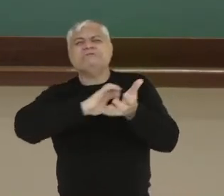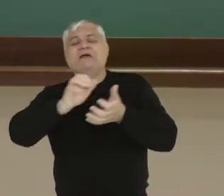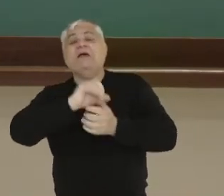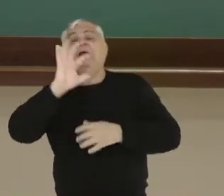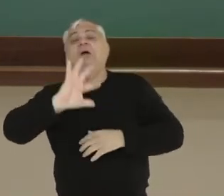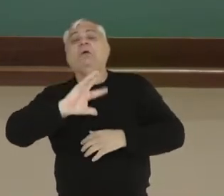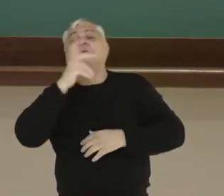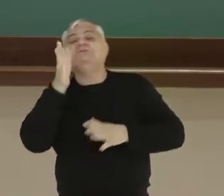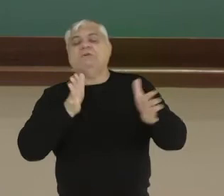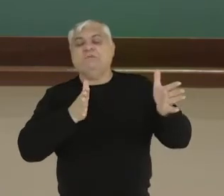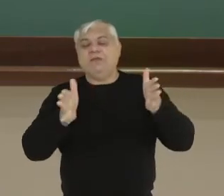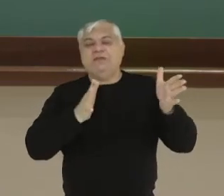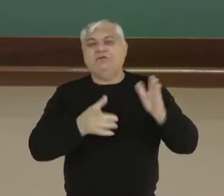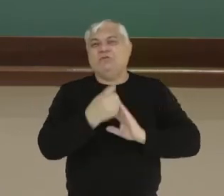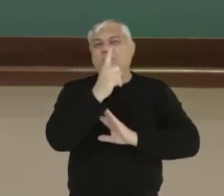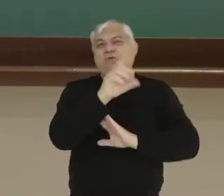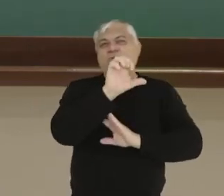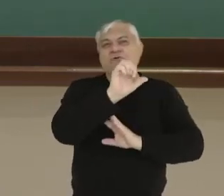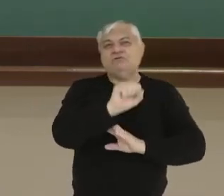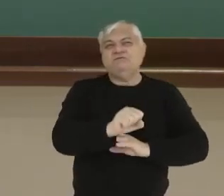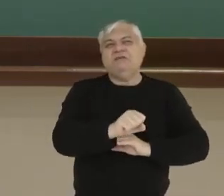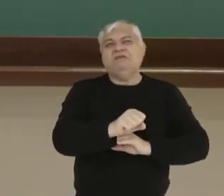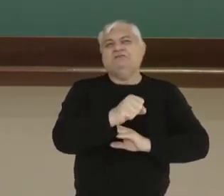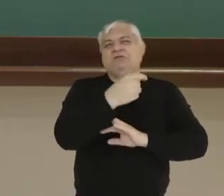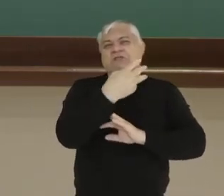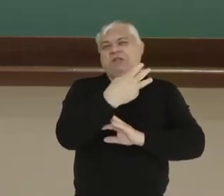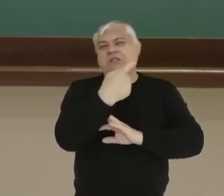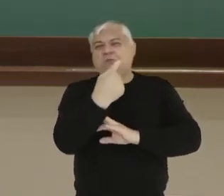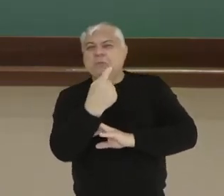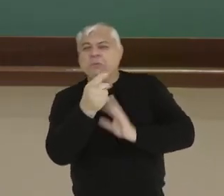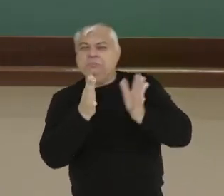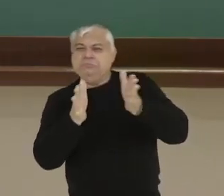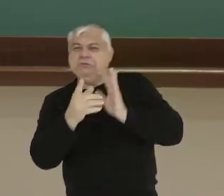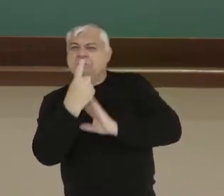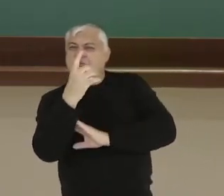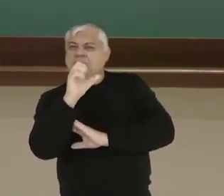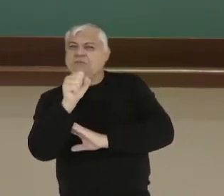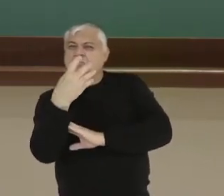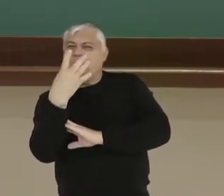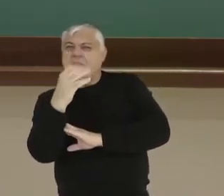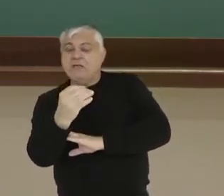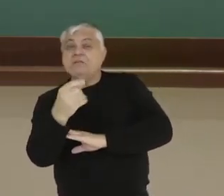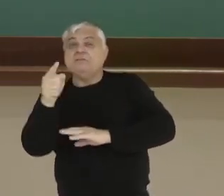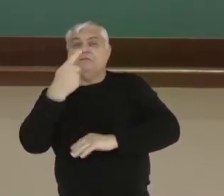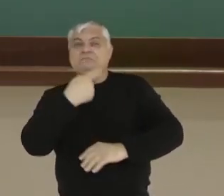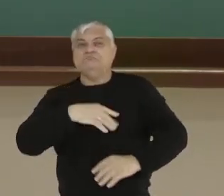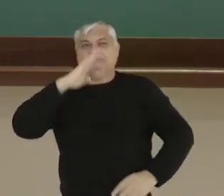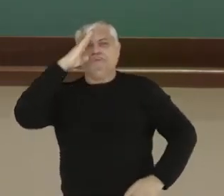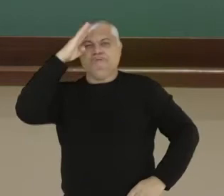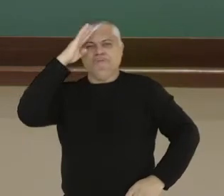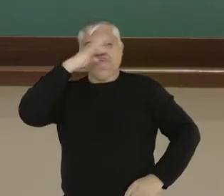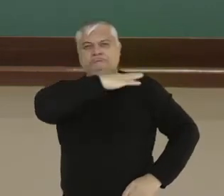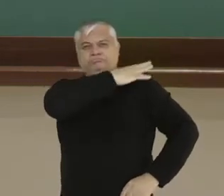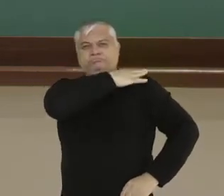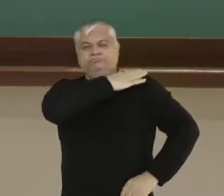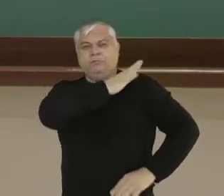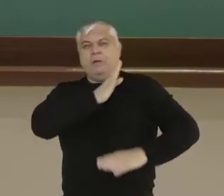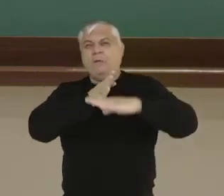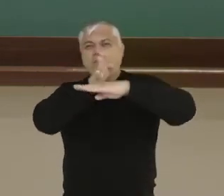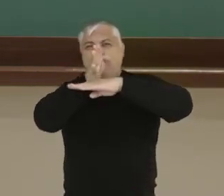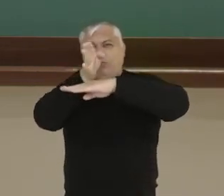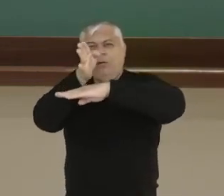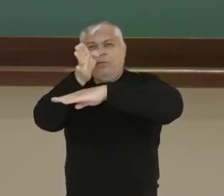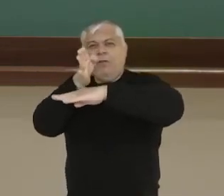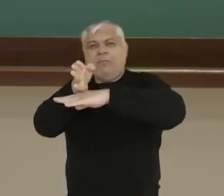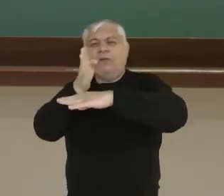ocorreu entre 1831 e 1840, que contou com a participação do Exército Brasileiro, que